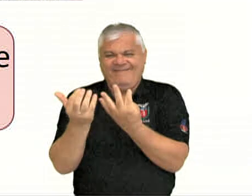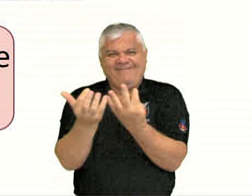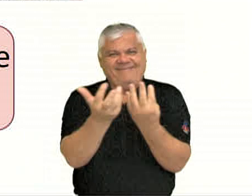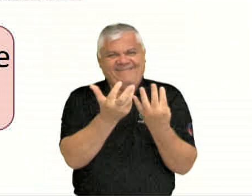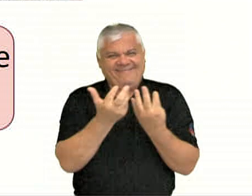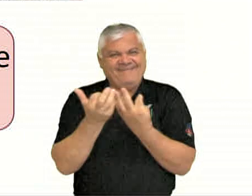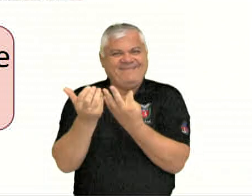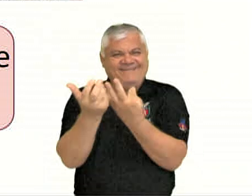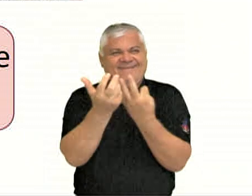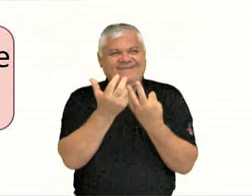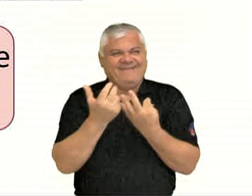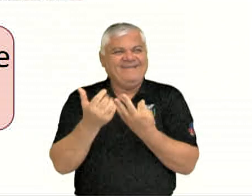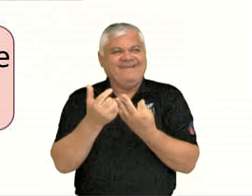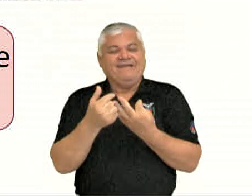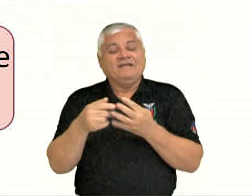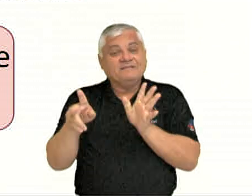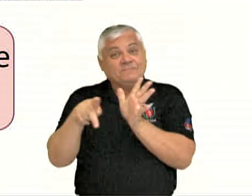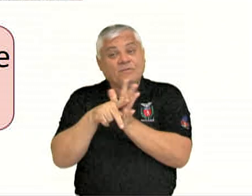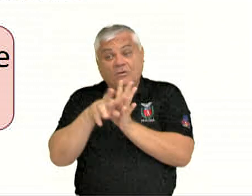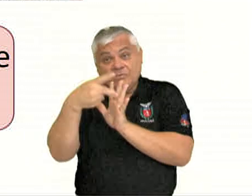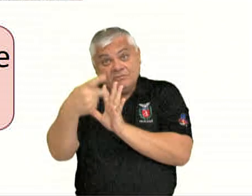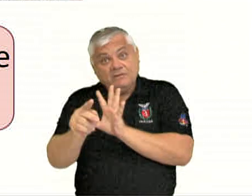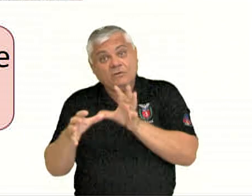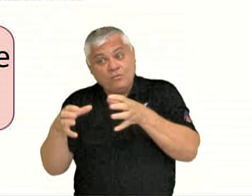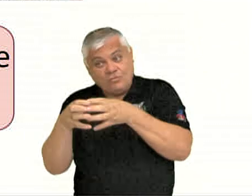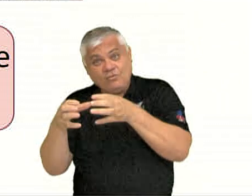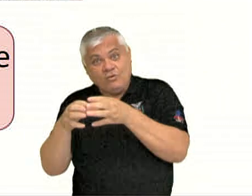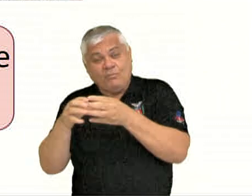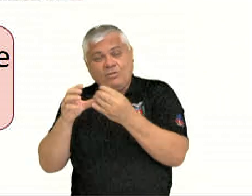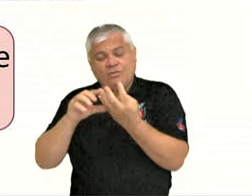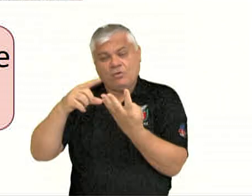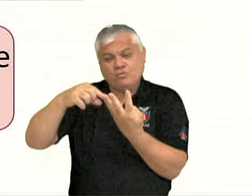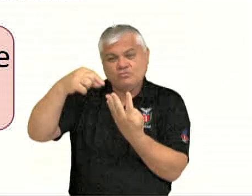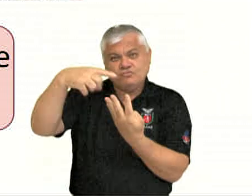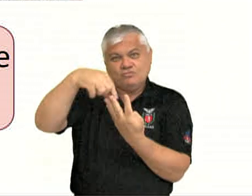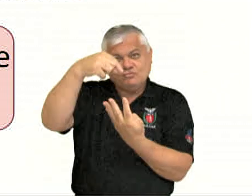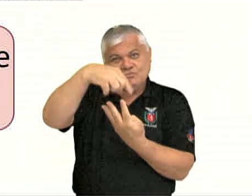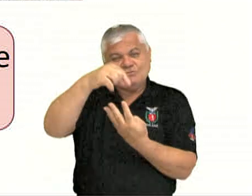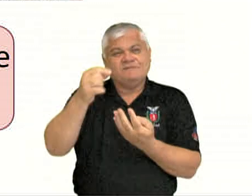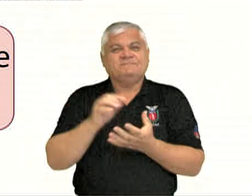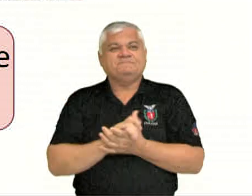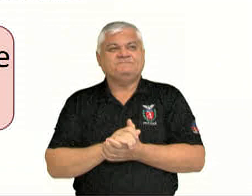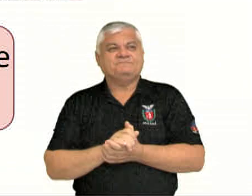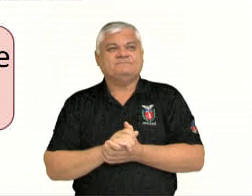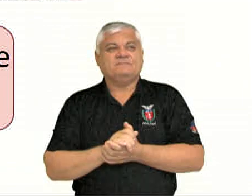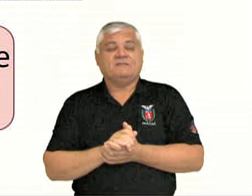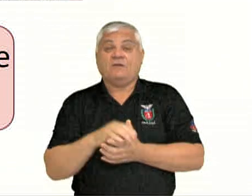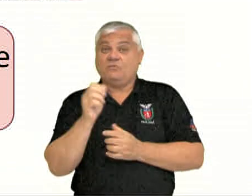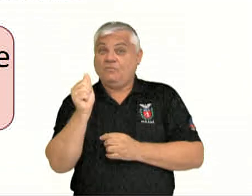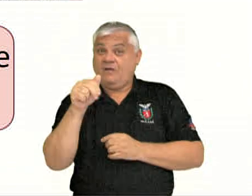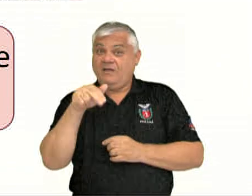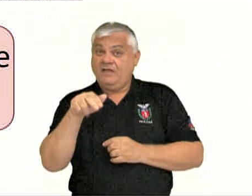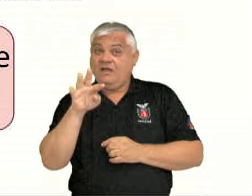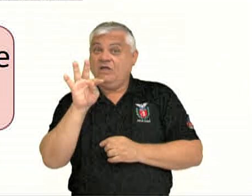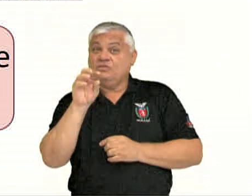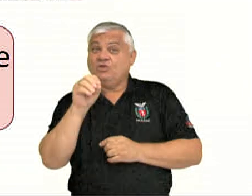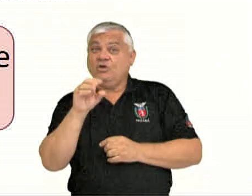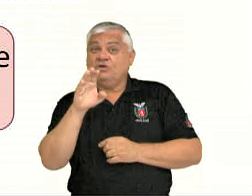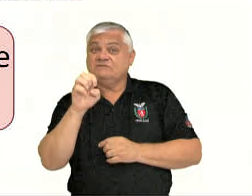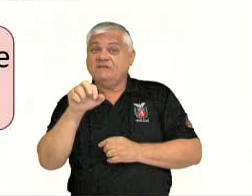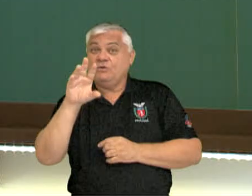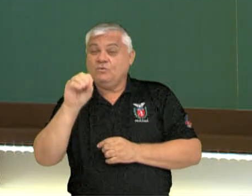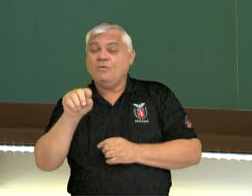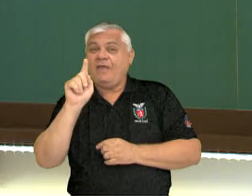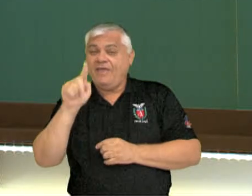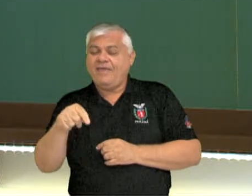antenas, voltado, então, para uma estrutura mais alongada e cônica. Então, no antócero difere mais no esporófito